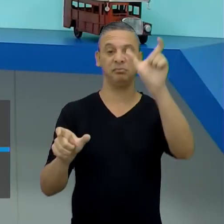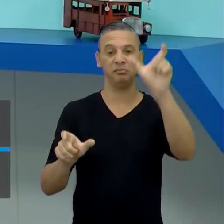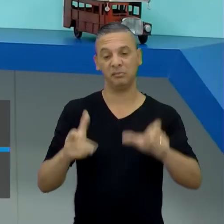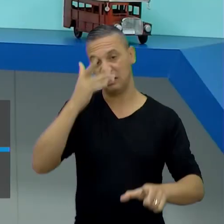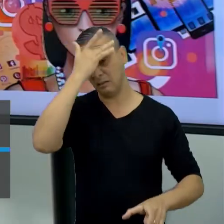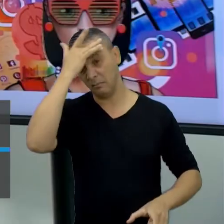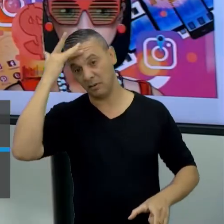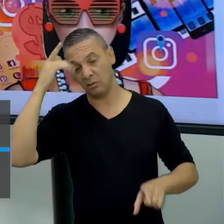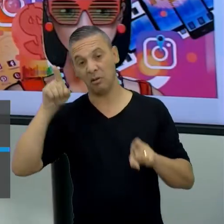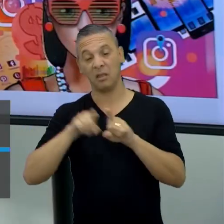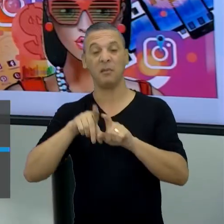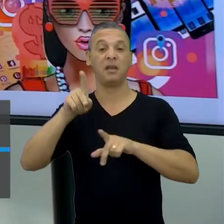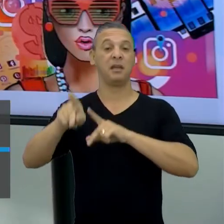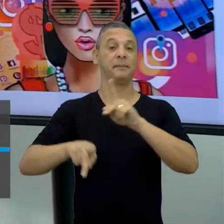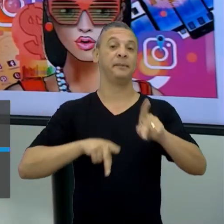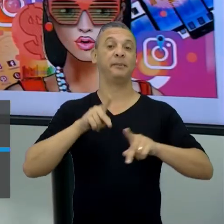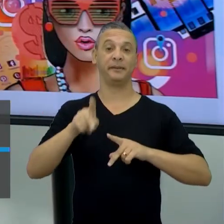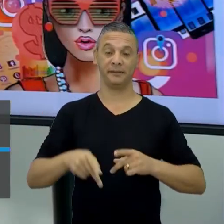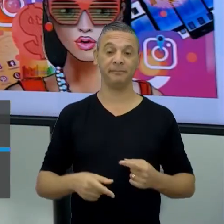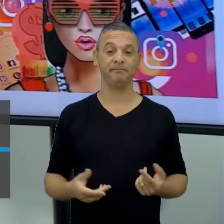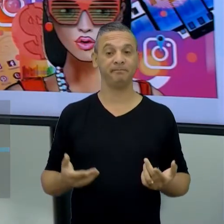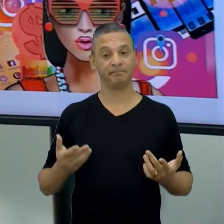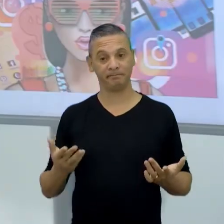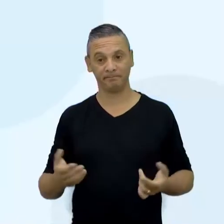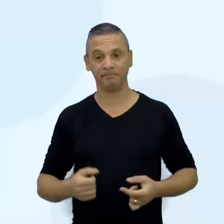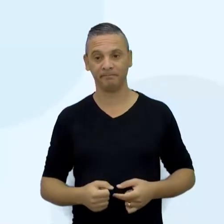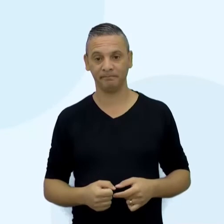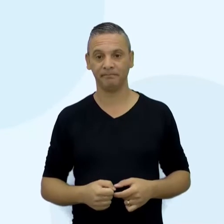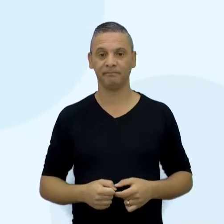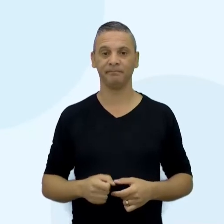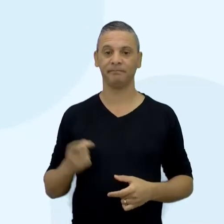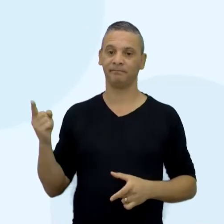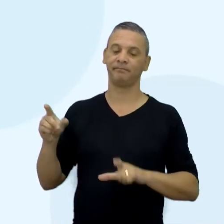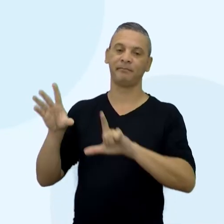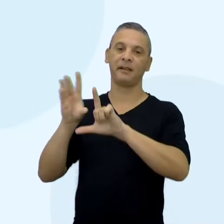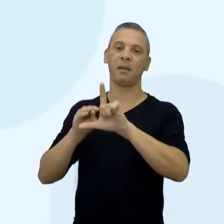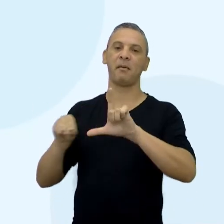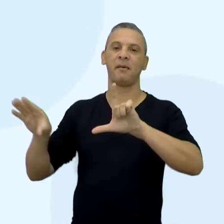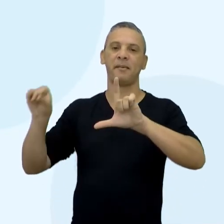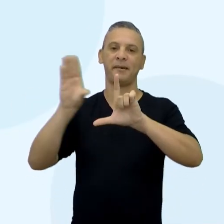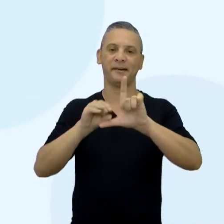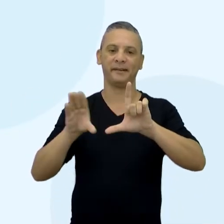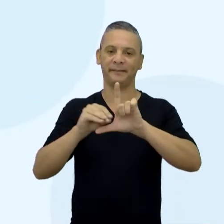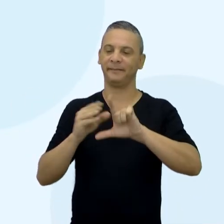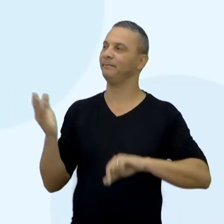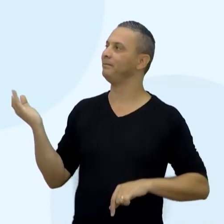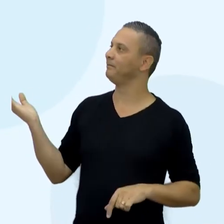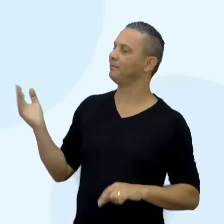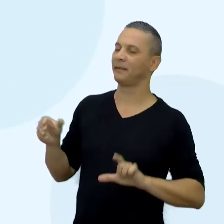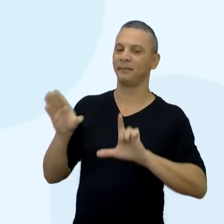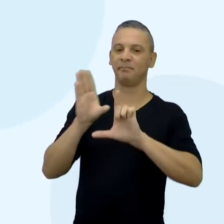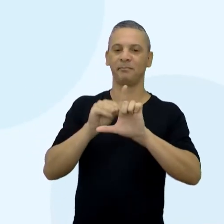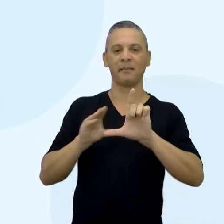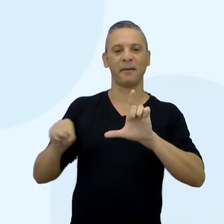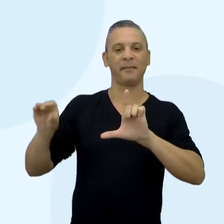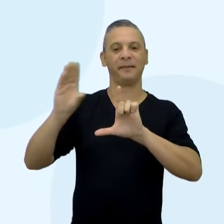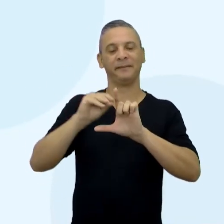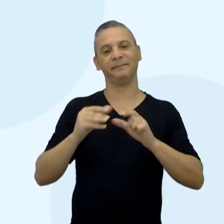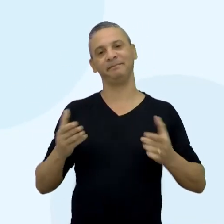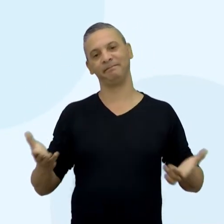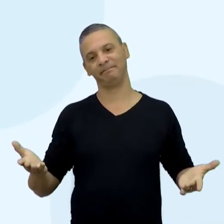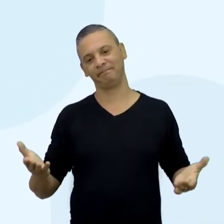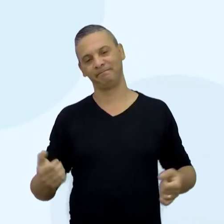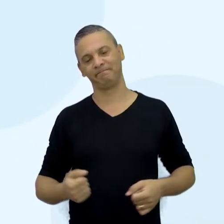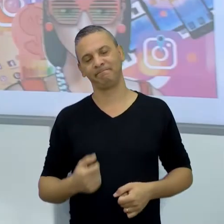corporações. Intencionado mesmo. E aí, olha, influencers super mega plus famosos. Então, eu